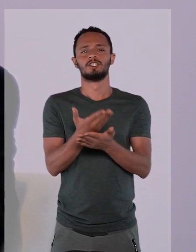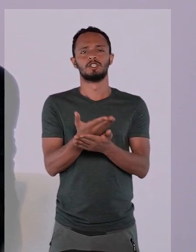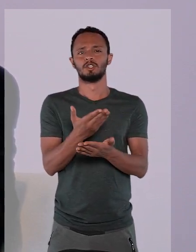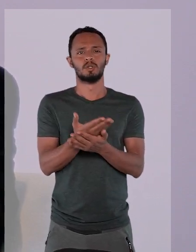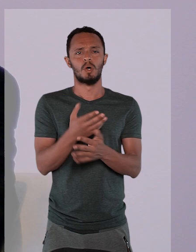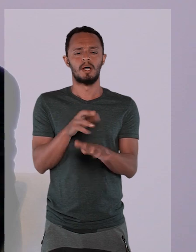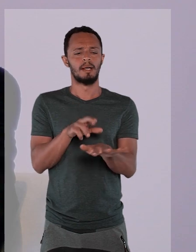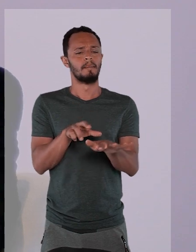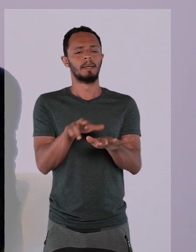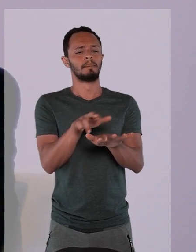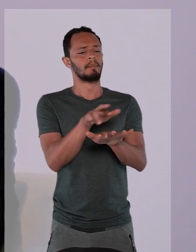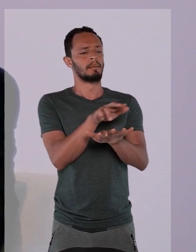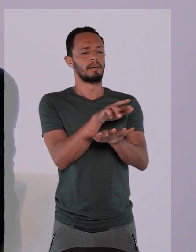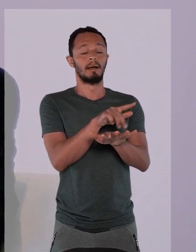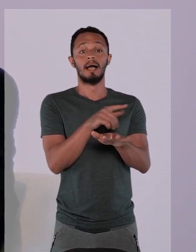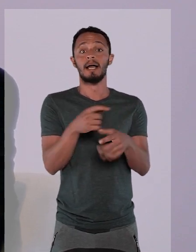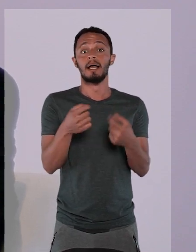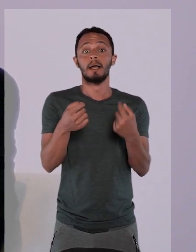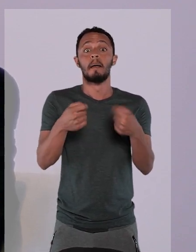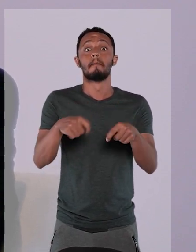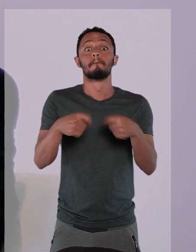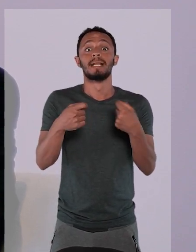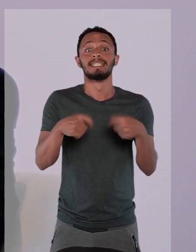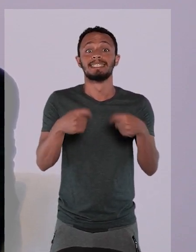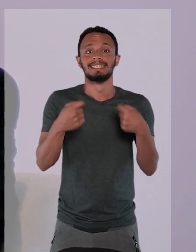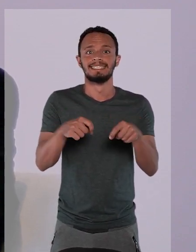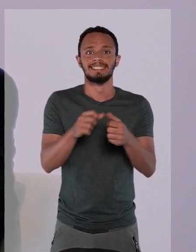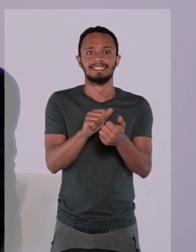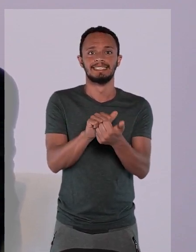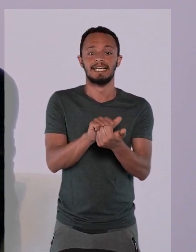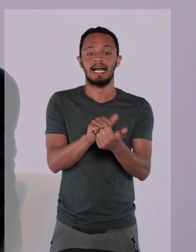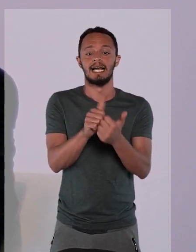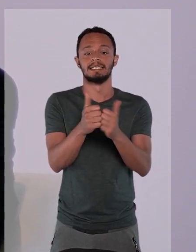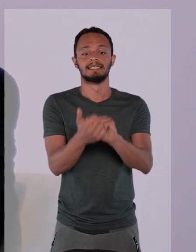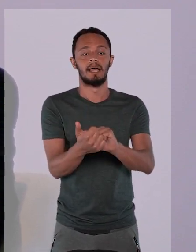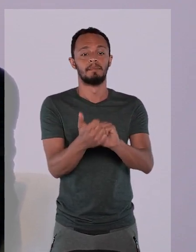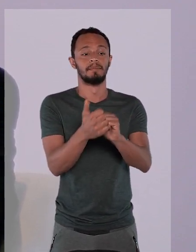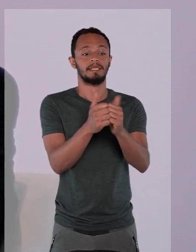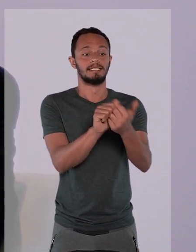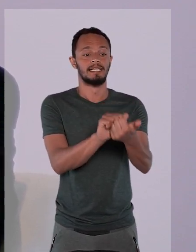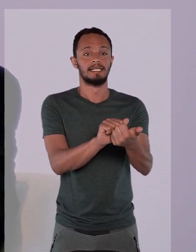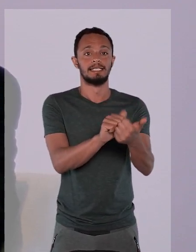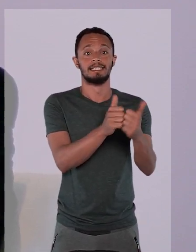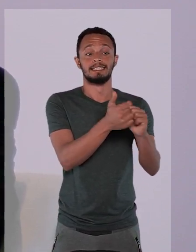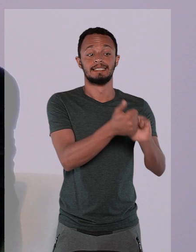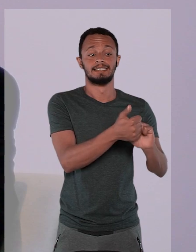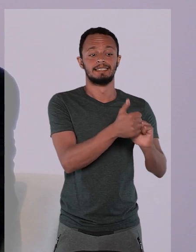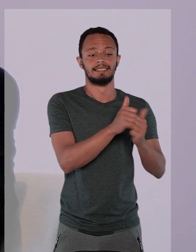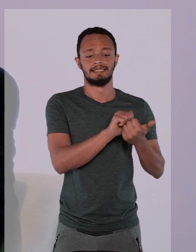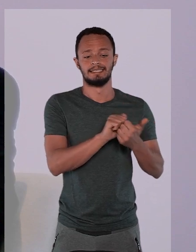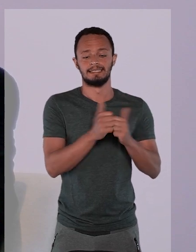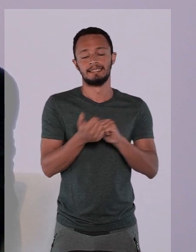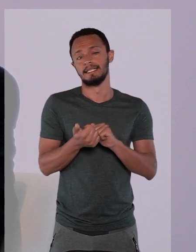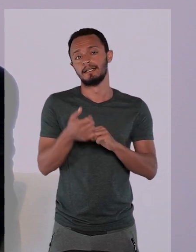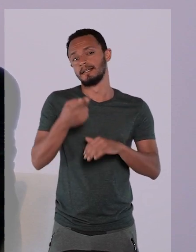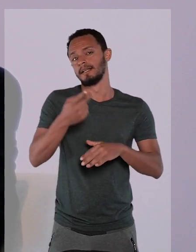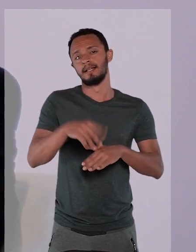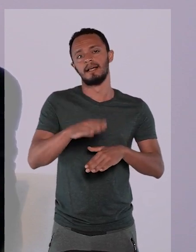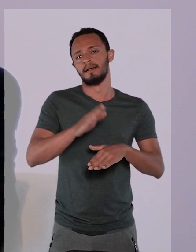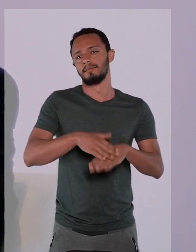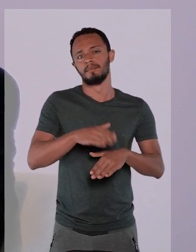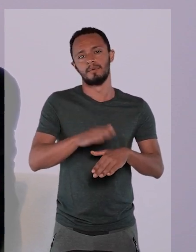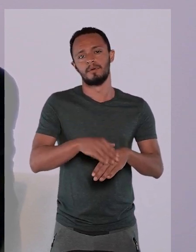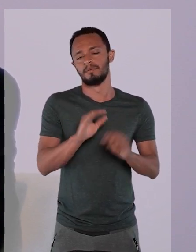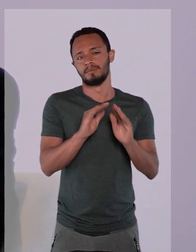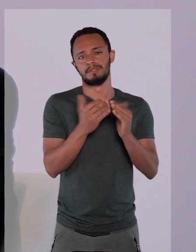elas vão ter que passar ainda por uma série de transformações, sim. Né? As próprias escolas. E nós